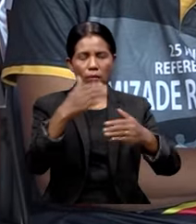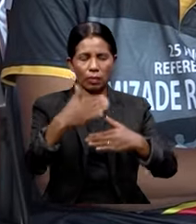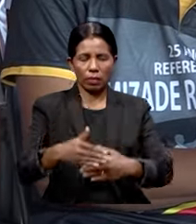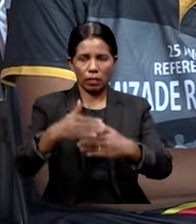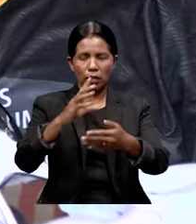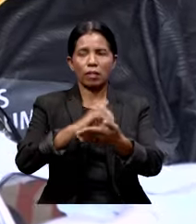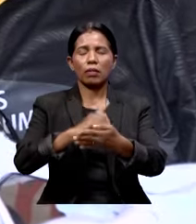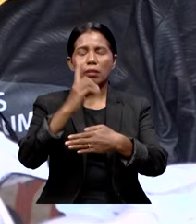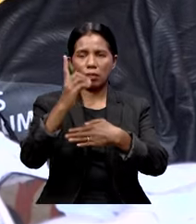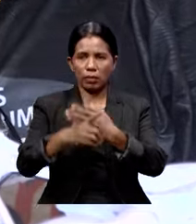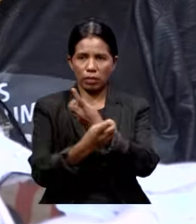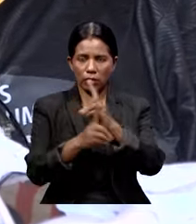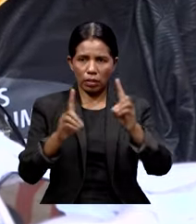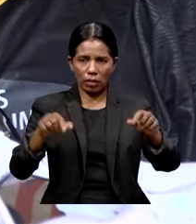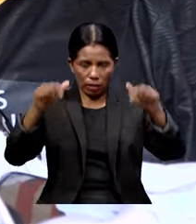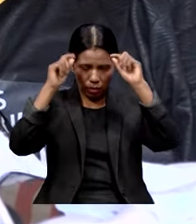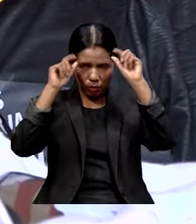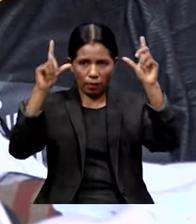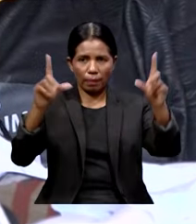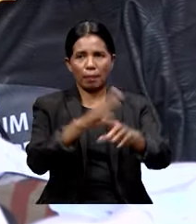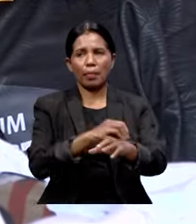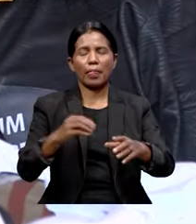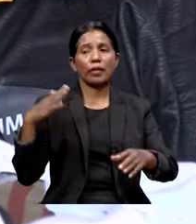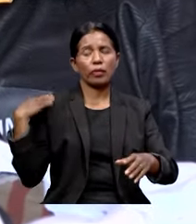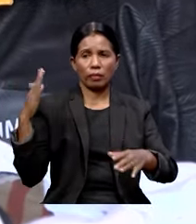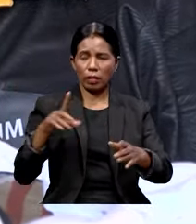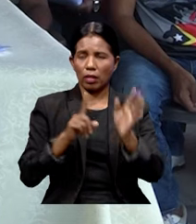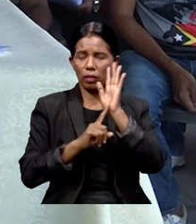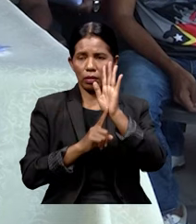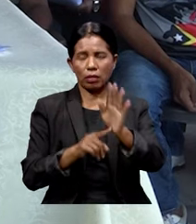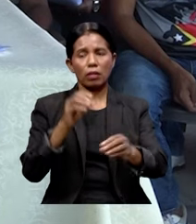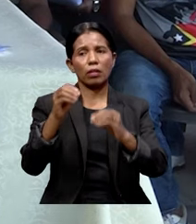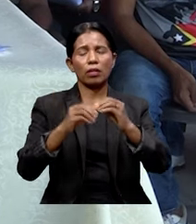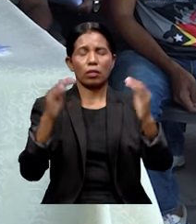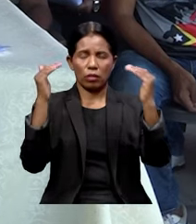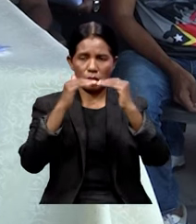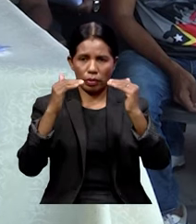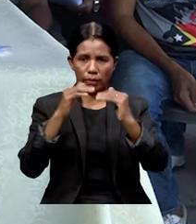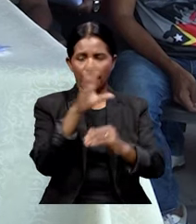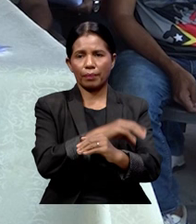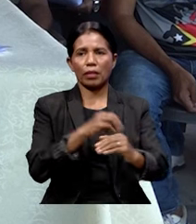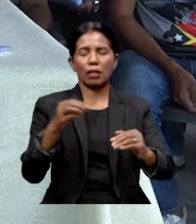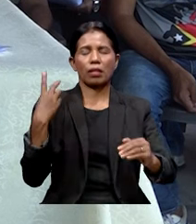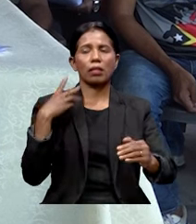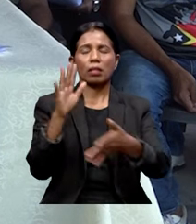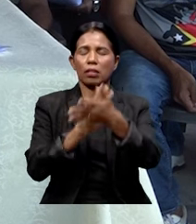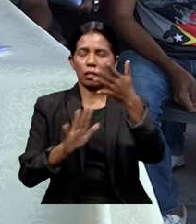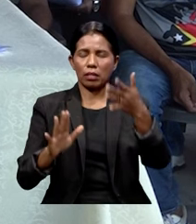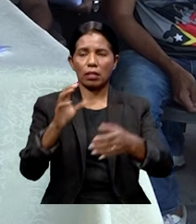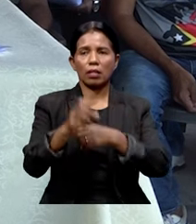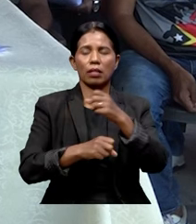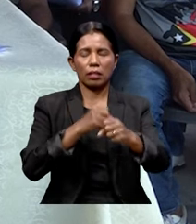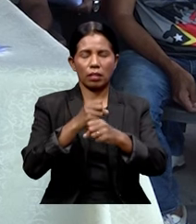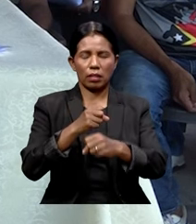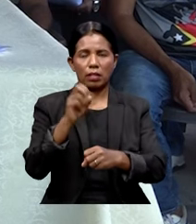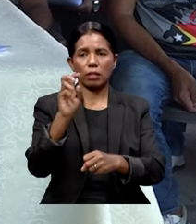desenvolvimento nacional e Timor-Leste. Jovem Resistência Sira ato apelo ne, a foi em conferência de imprensa e a âmbito celebração aniversário do Lorong